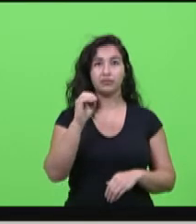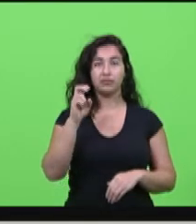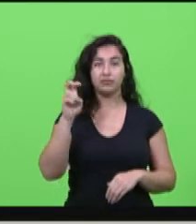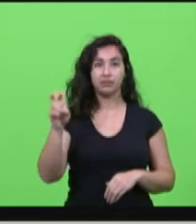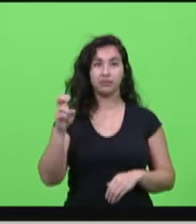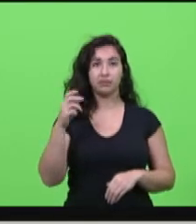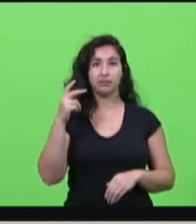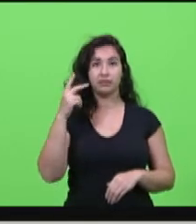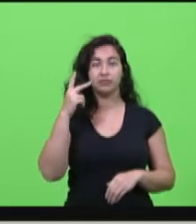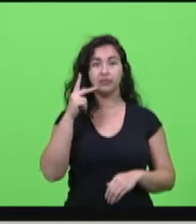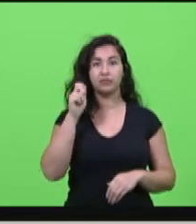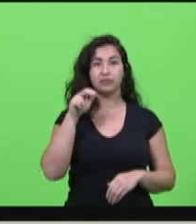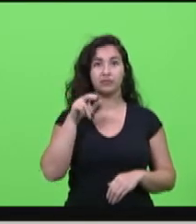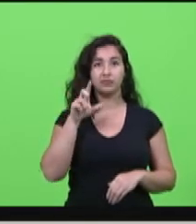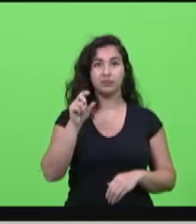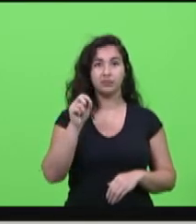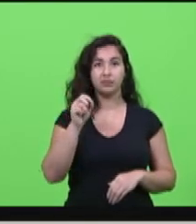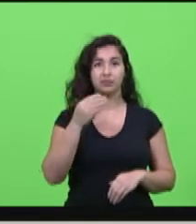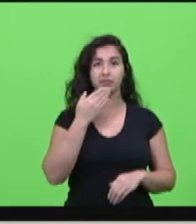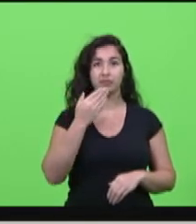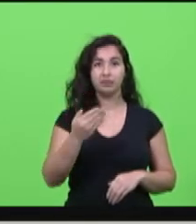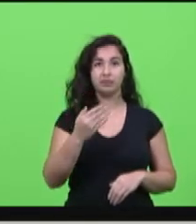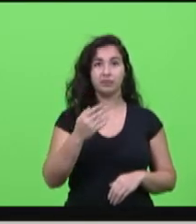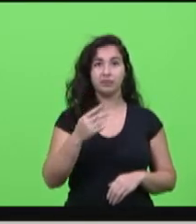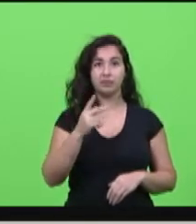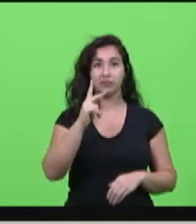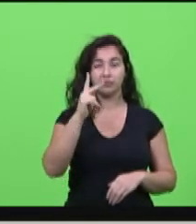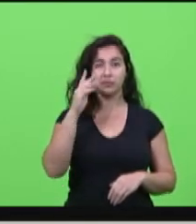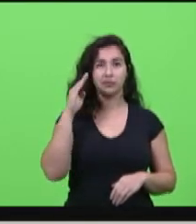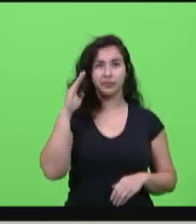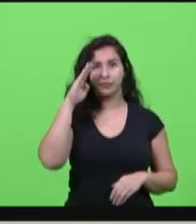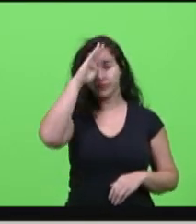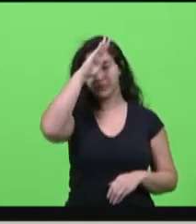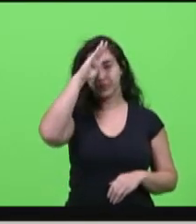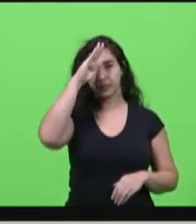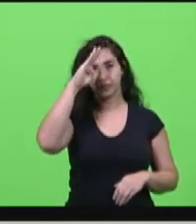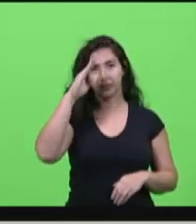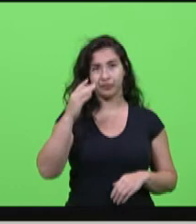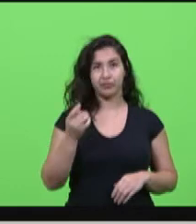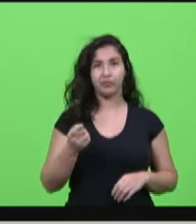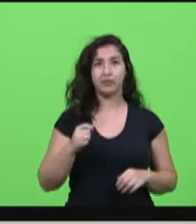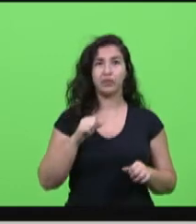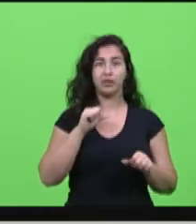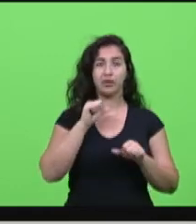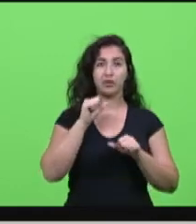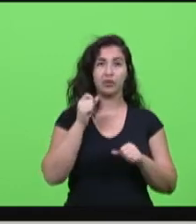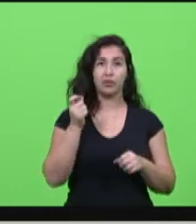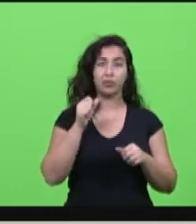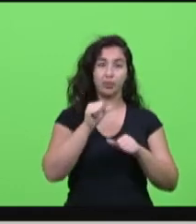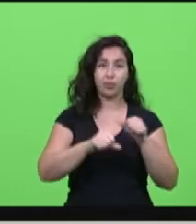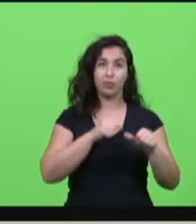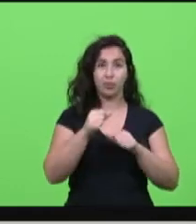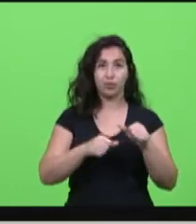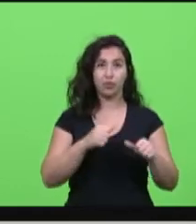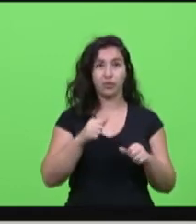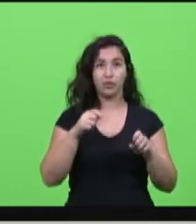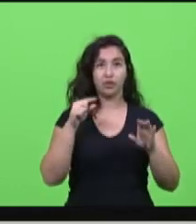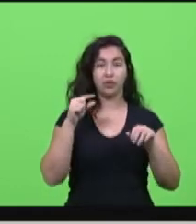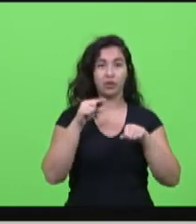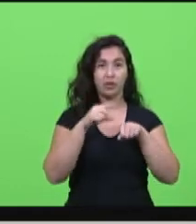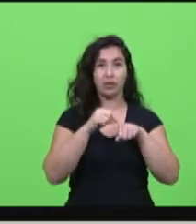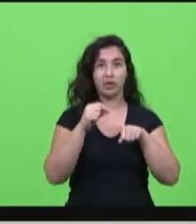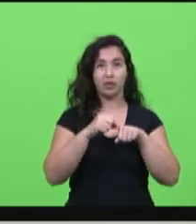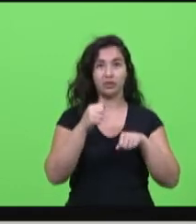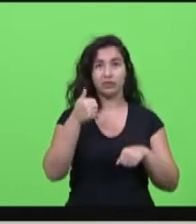Essel. Apelo ao presidente da República Federativa do Brasil e demais autoridades à revogação do artigo 164,